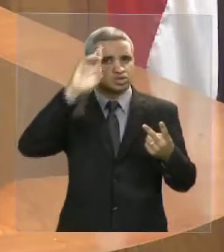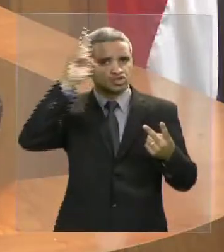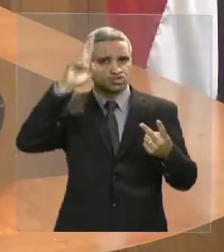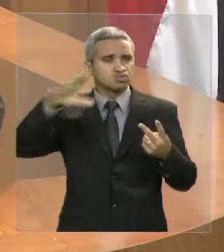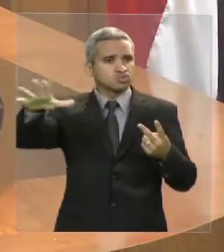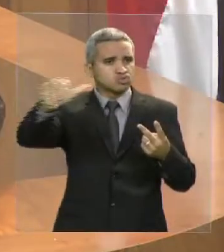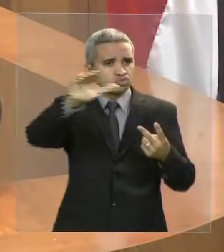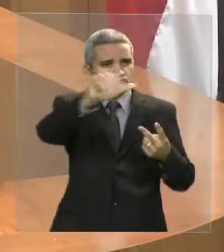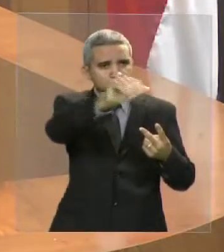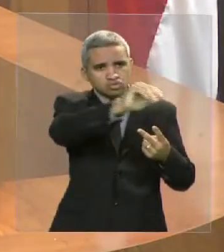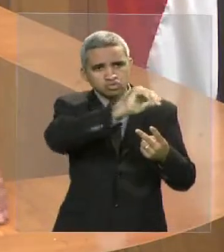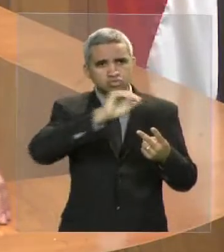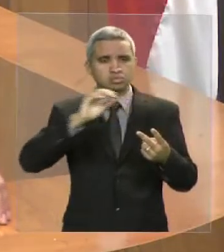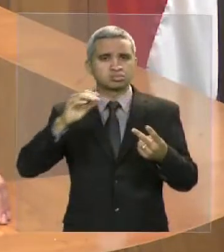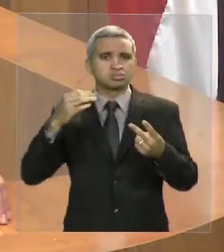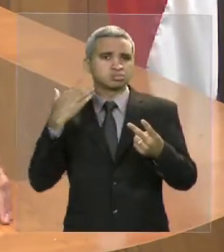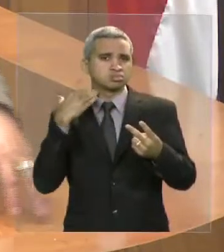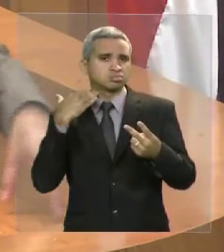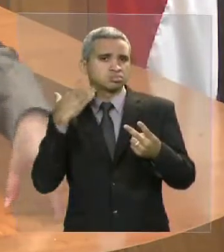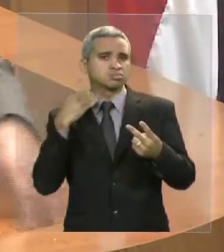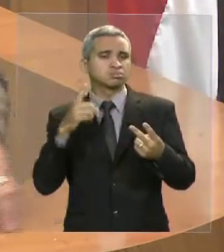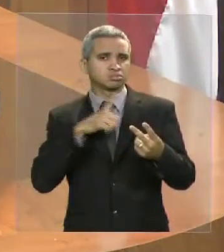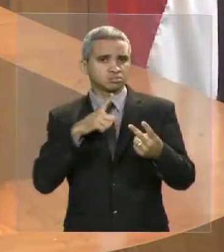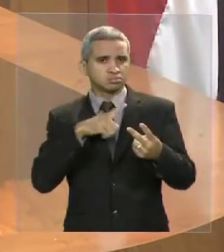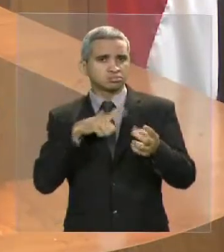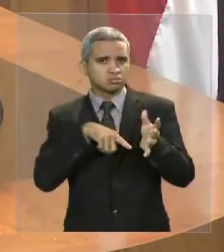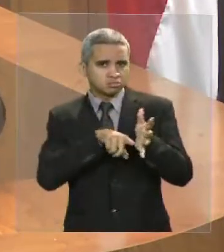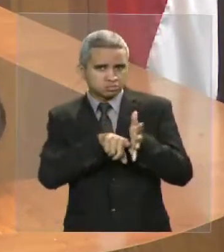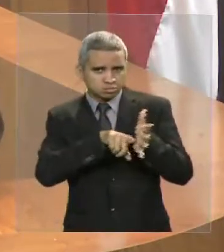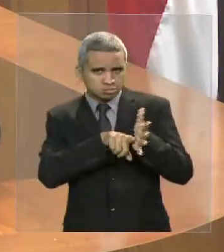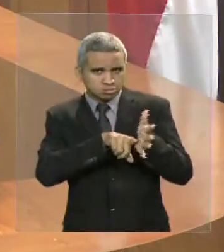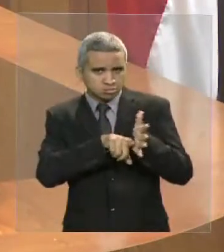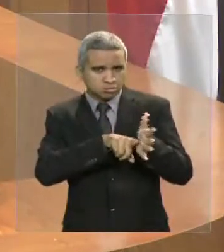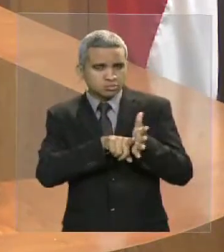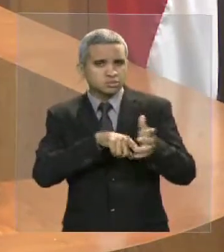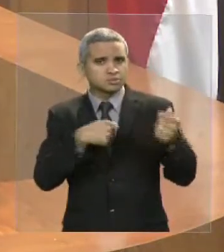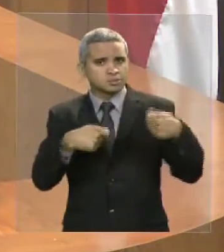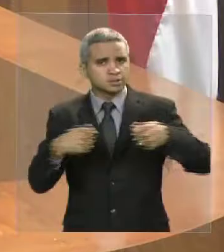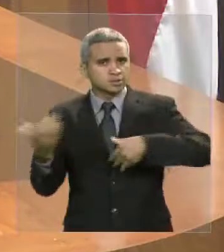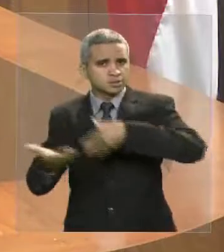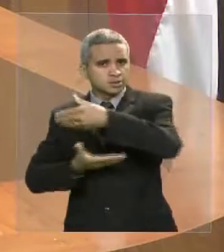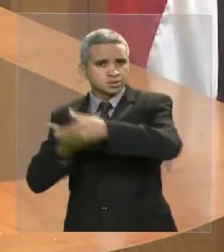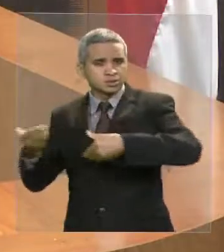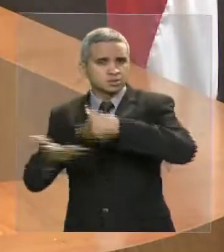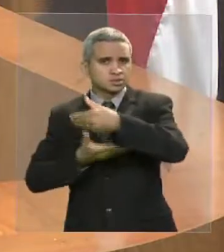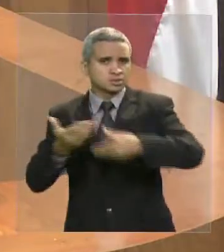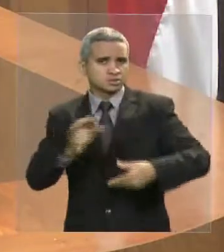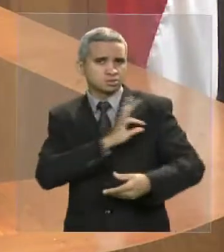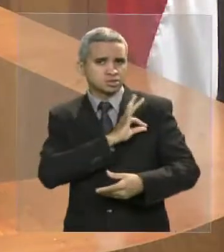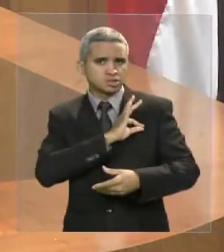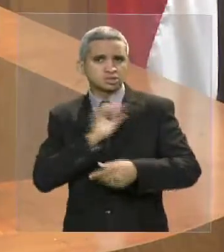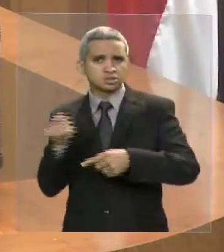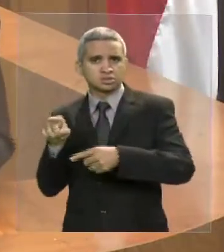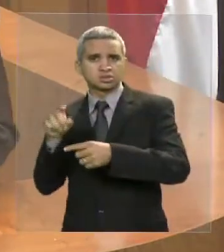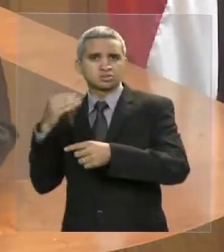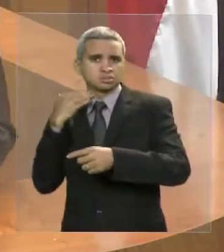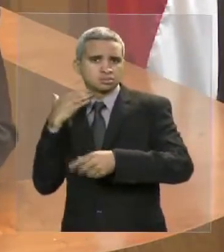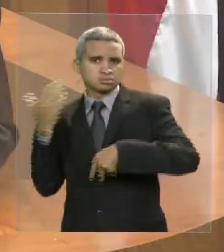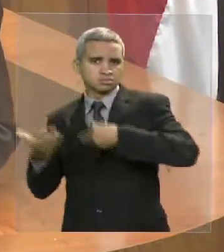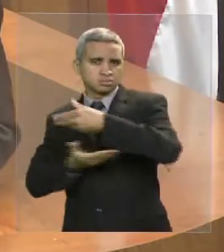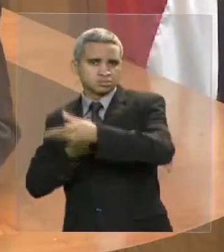precisam ter seus agentes de investigação, que eles interajam com as forças de segurança do Estado, que nós possamos, inclusive, pensar